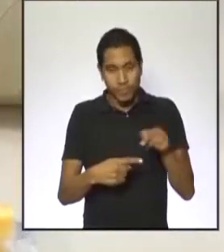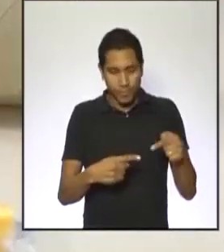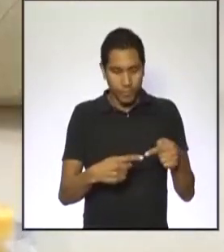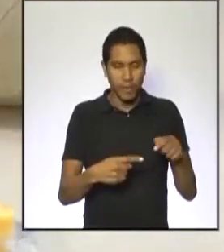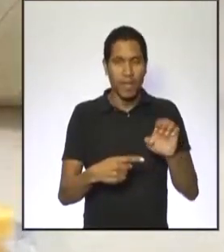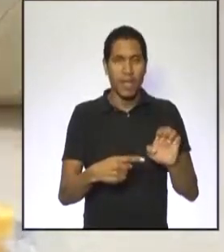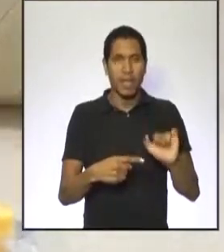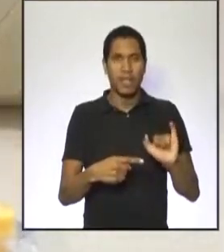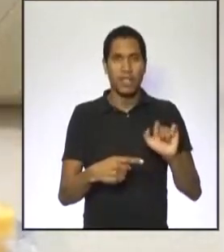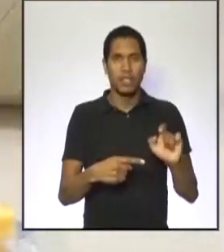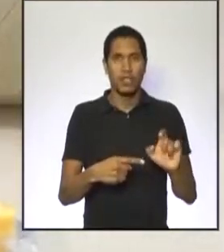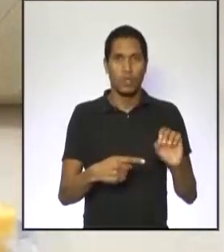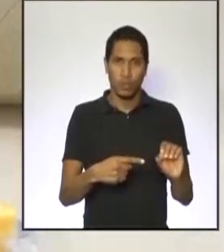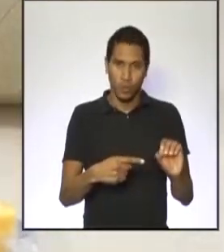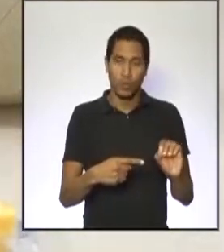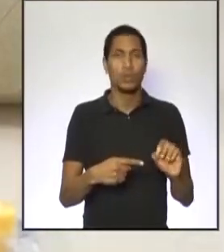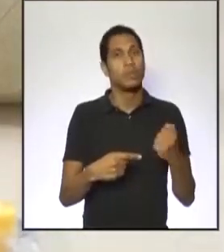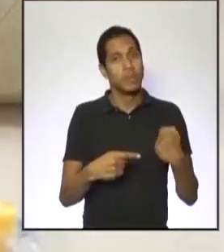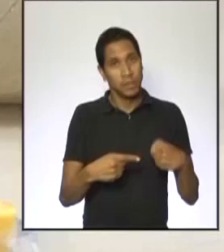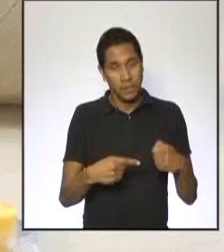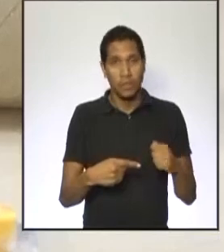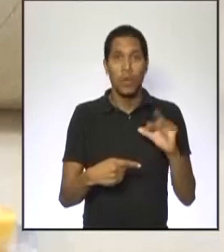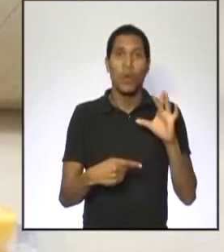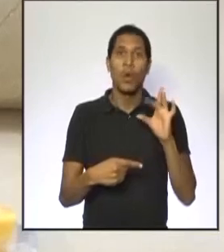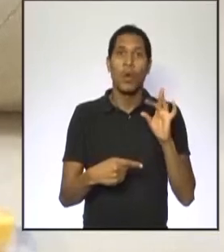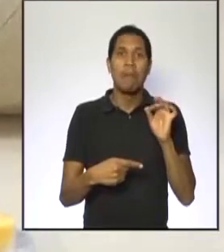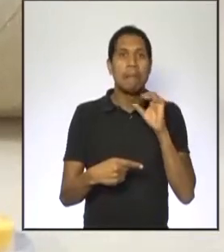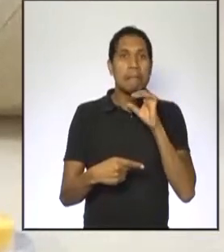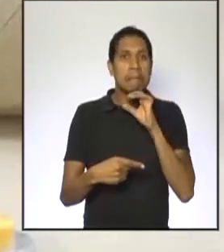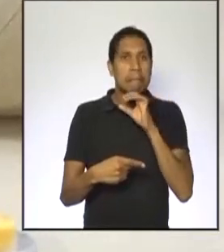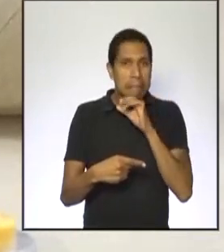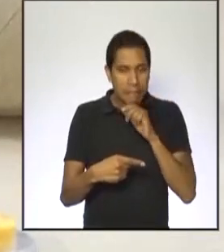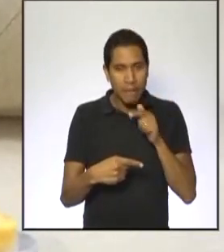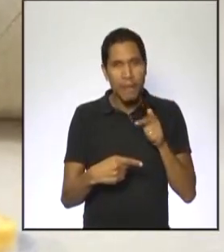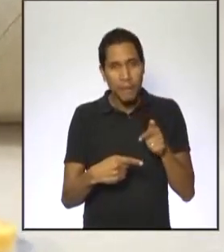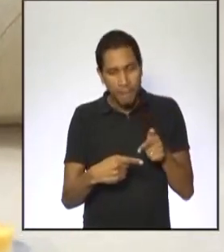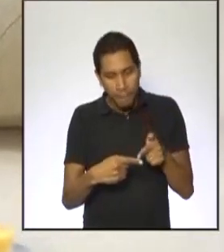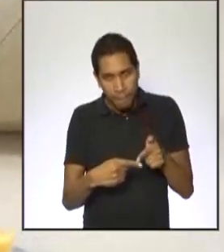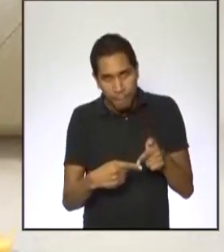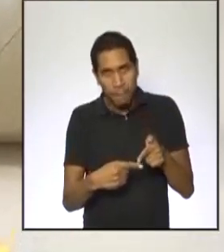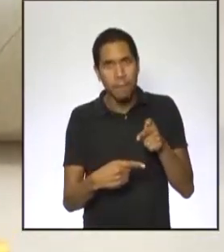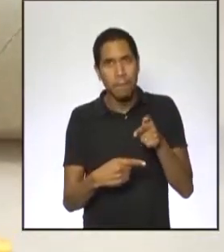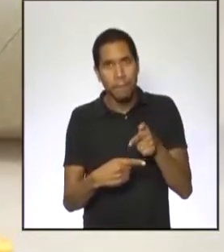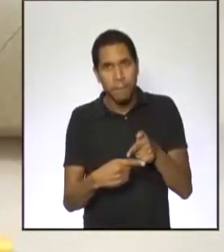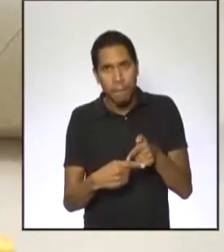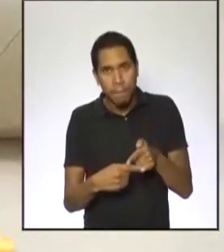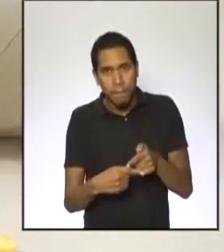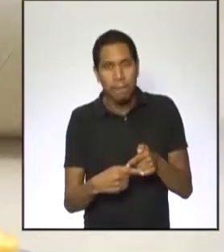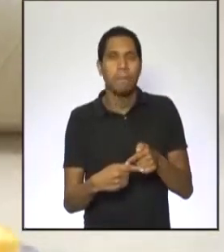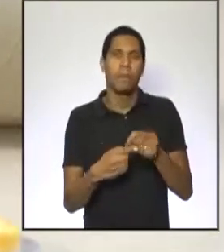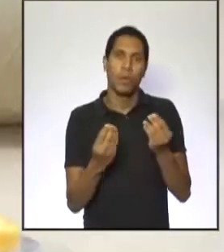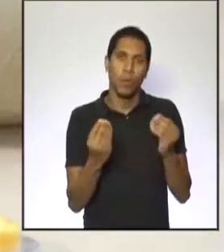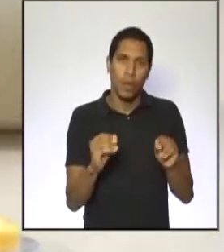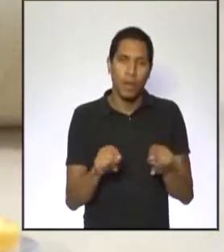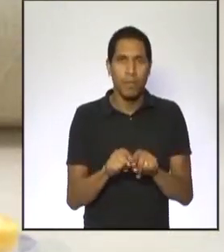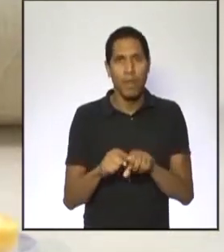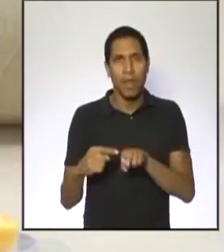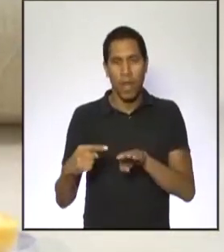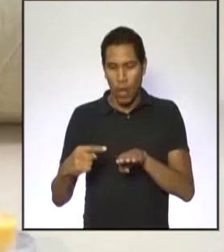palitinho com cola quente aqui, para justamente poder, então, fazer as